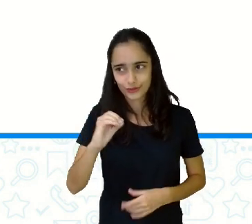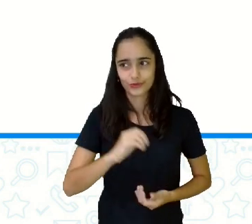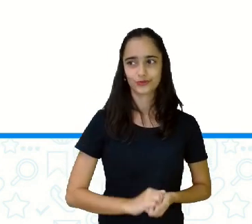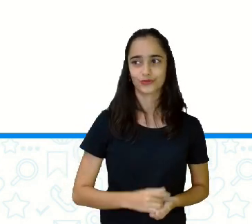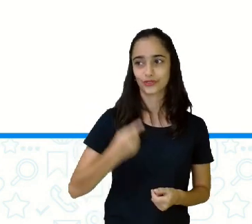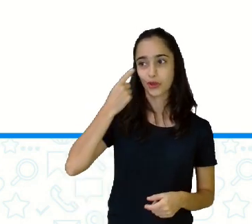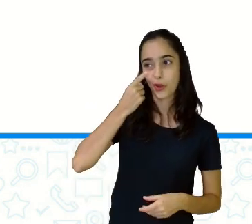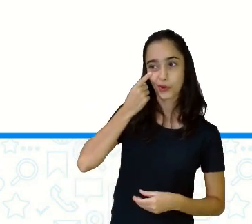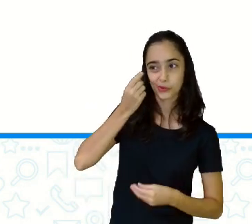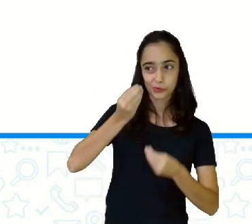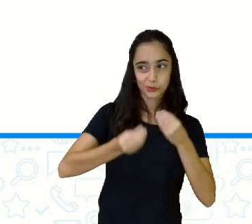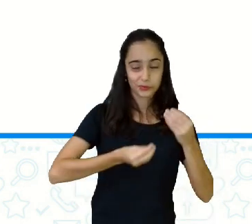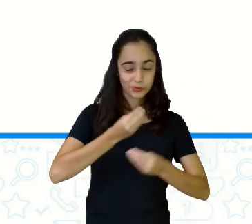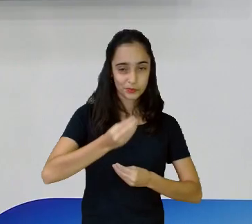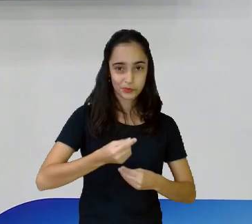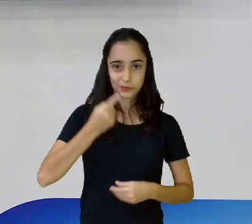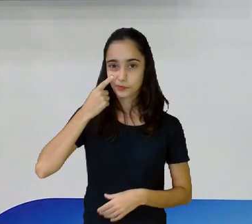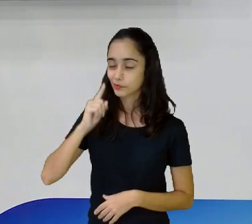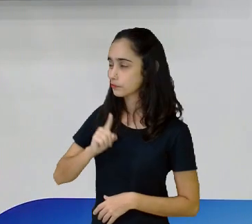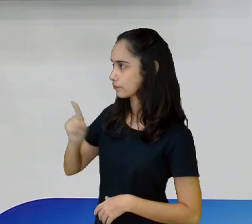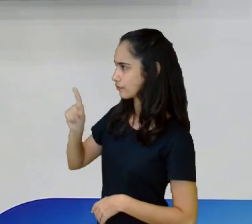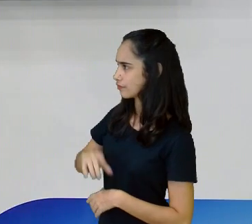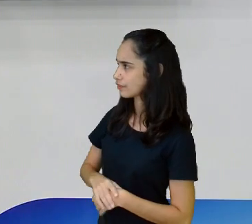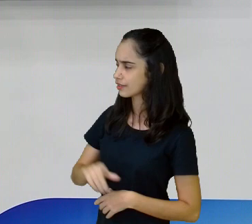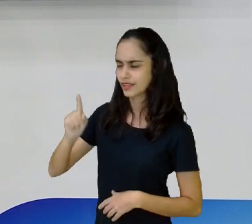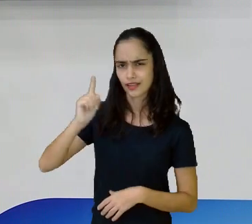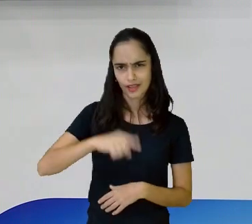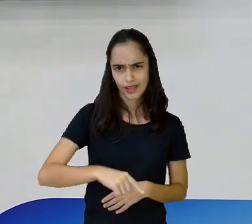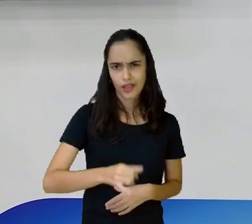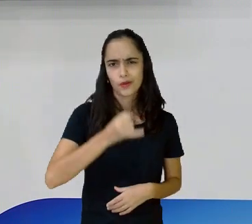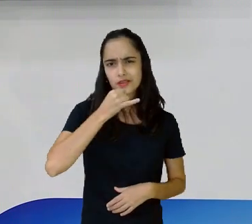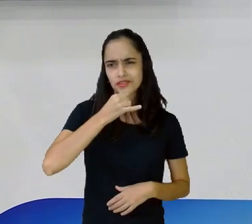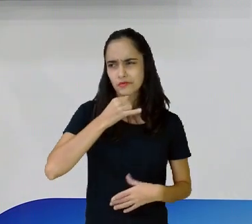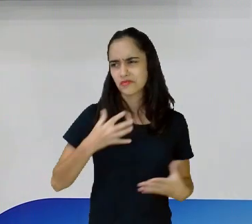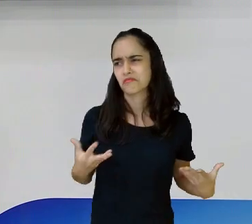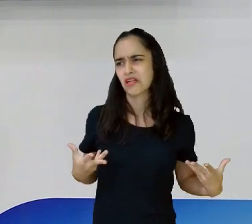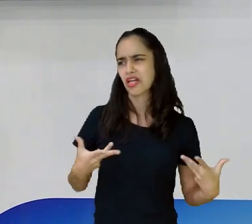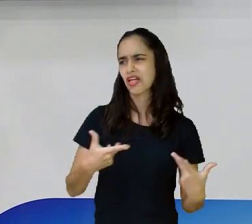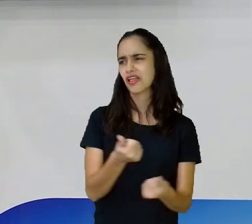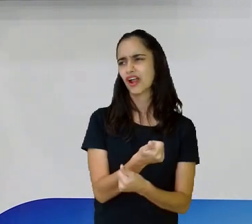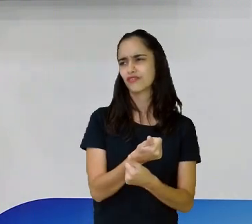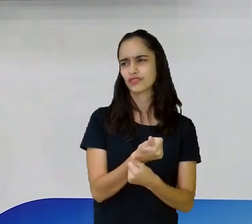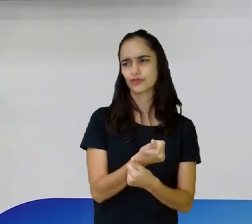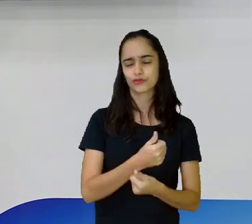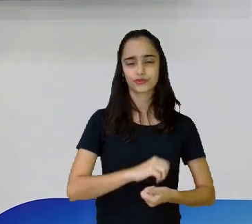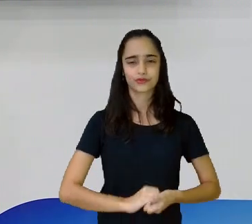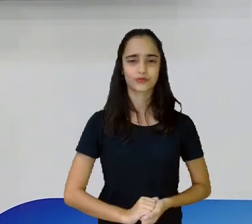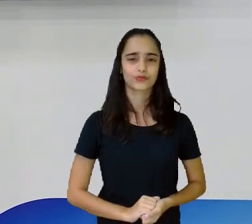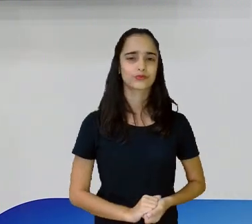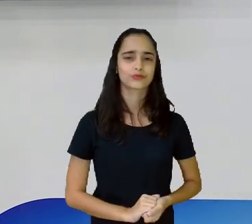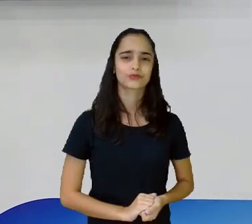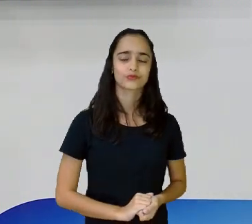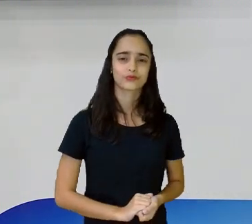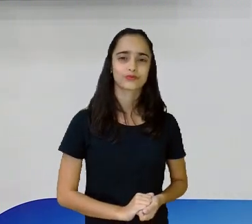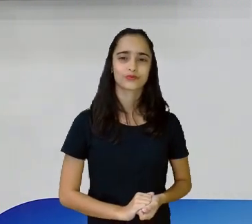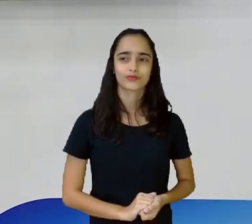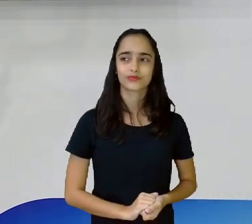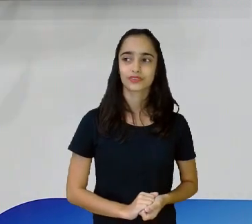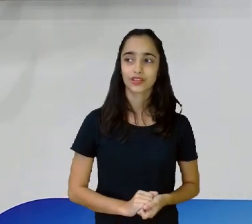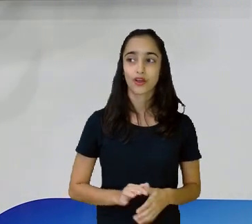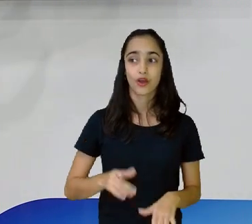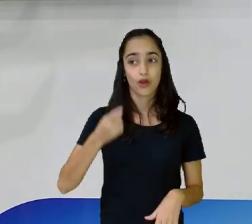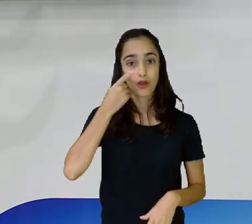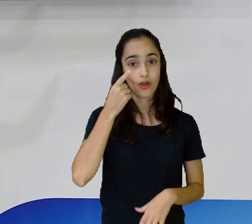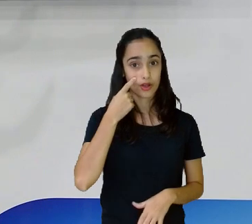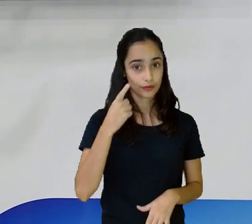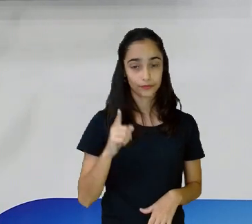raso, ó, que exemplo maravilhoso, a cruz, ó, ângulo raso. Olha, quando a gente